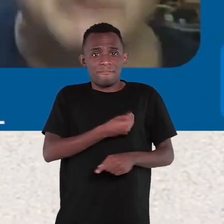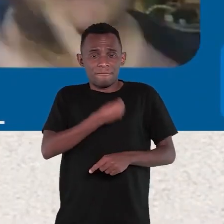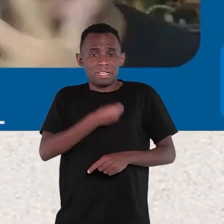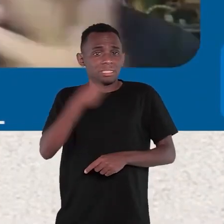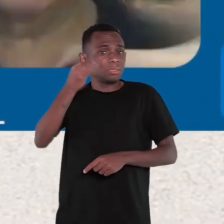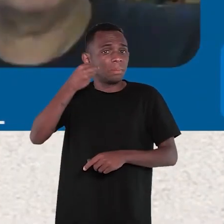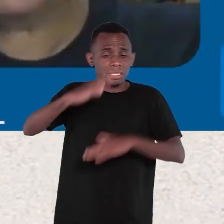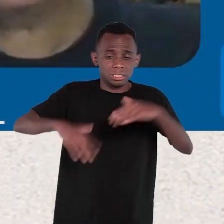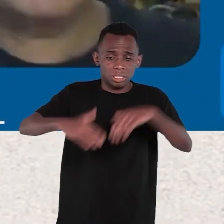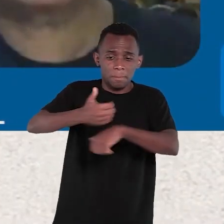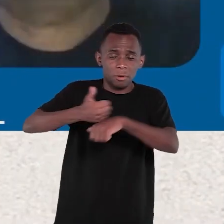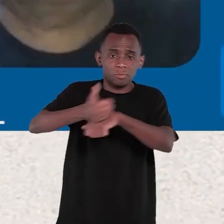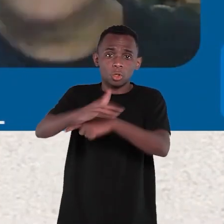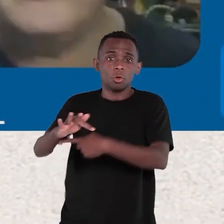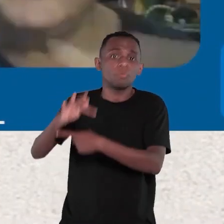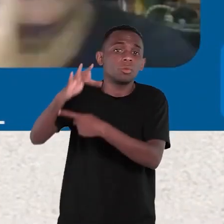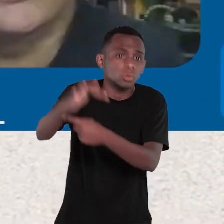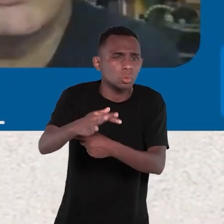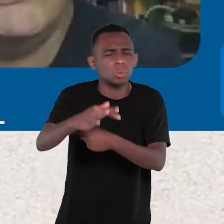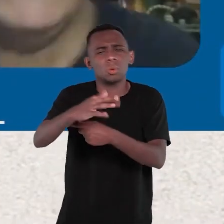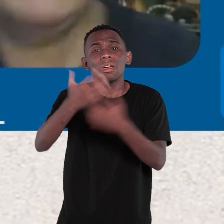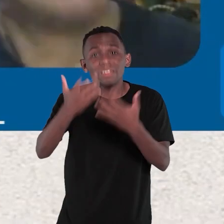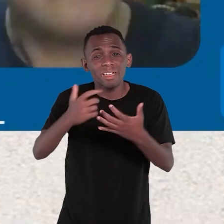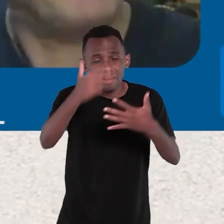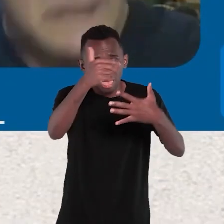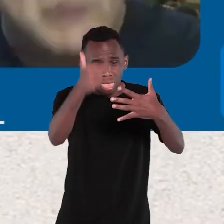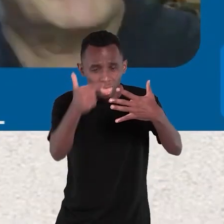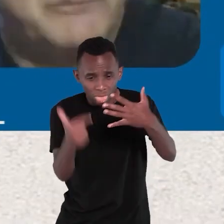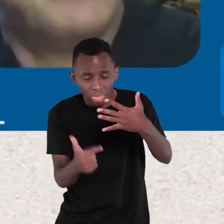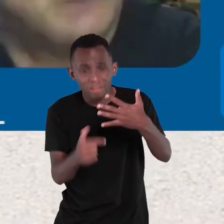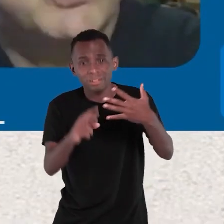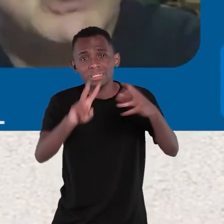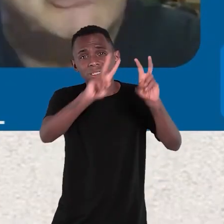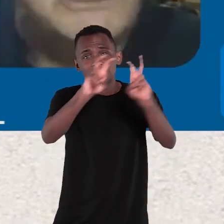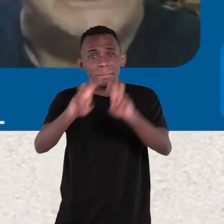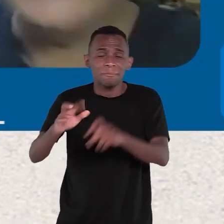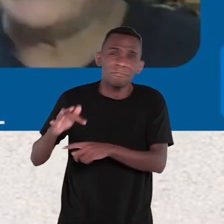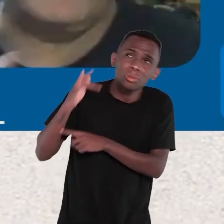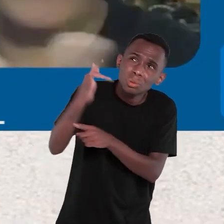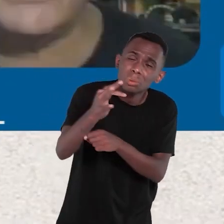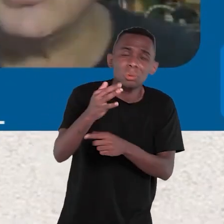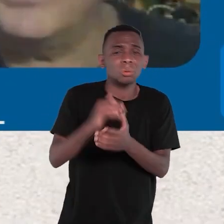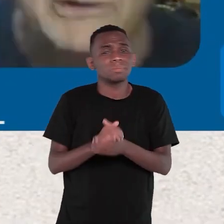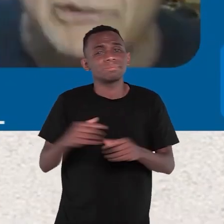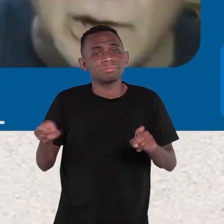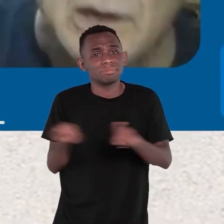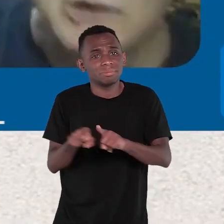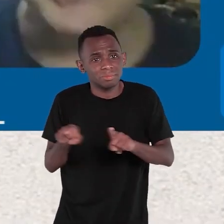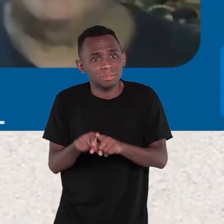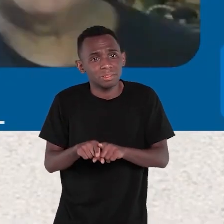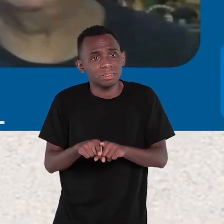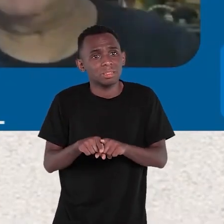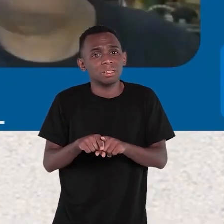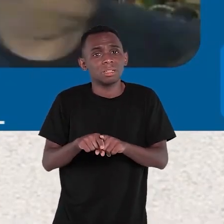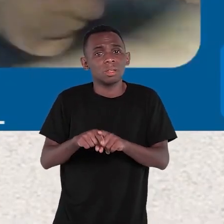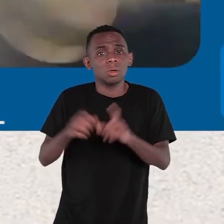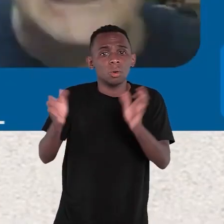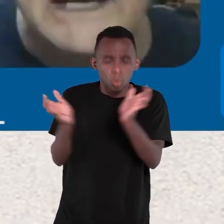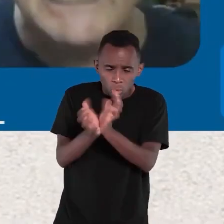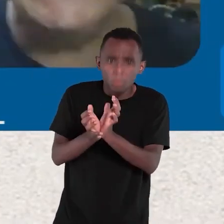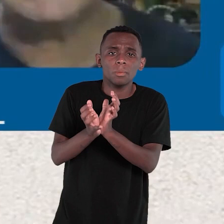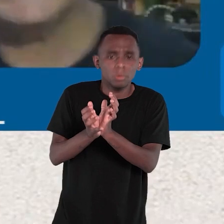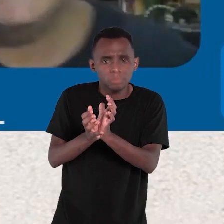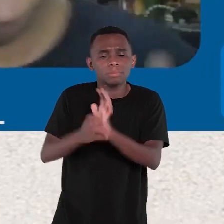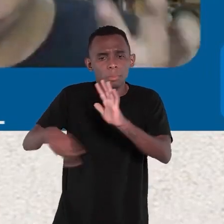vida profissional, como é que vai ser a vida no futuro, eles querem falar sobre futuro, eles querem falar sobre a